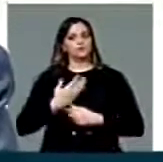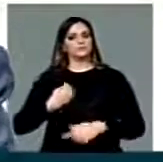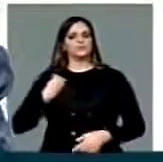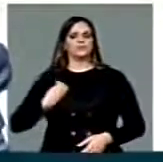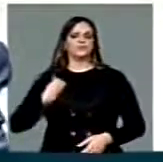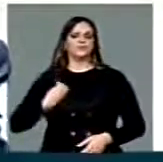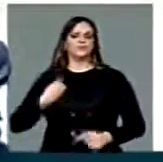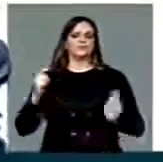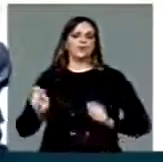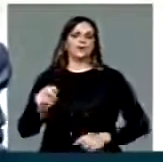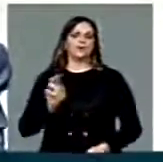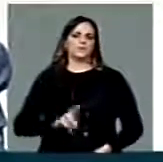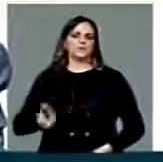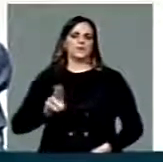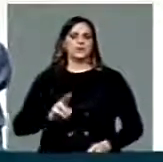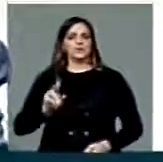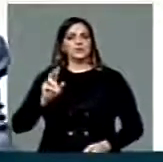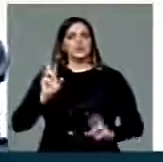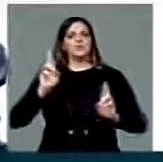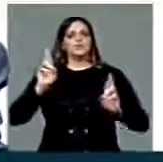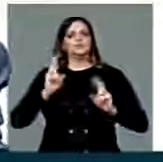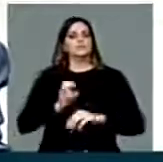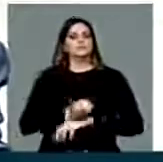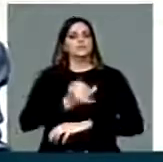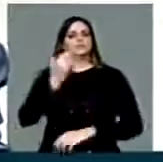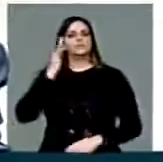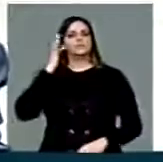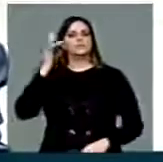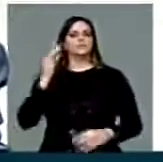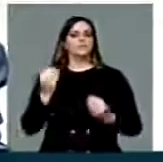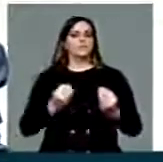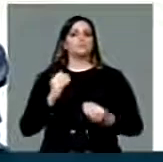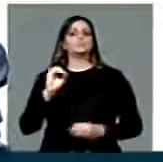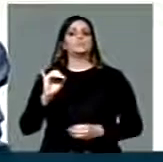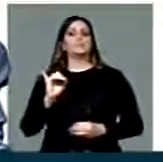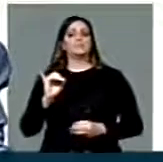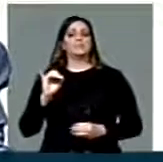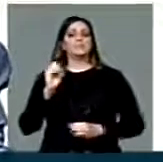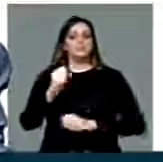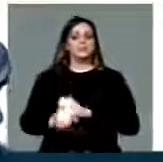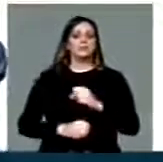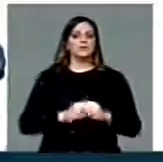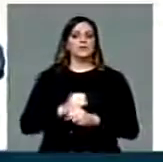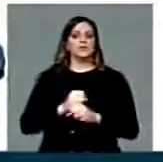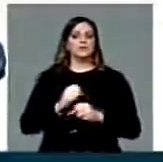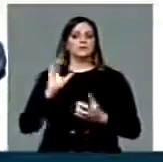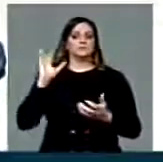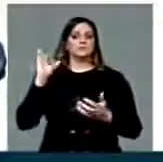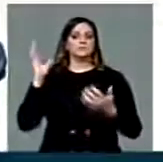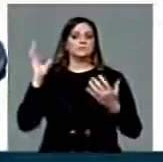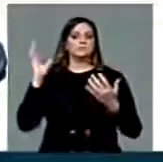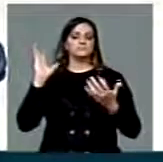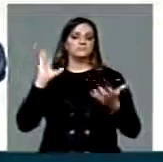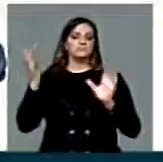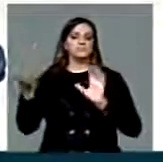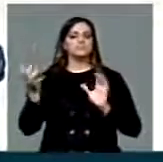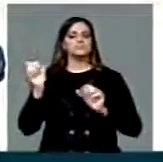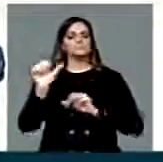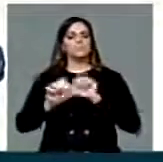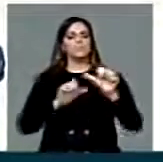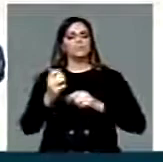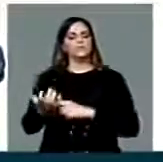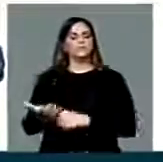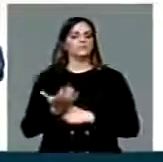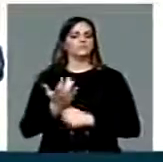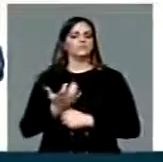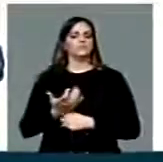utilização que vai renascer as esperanças de que, chegando o inverno, as possibilidades serão bem mais favoráveis para